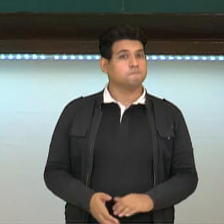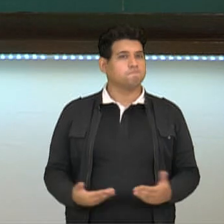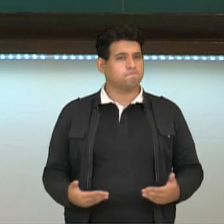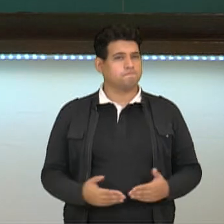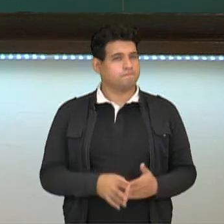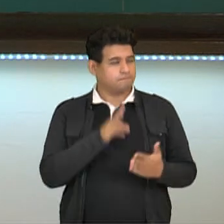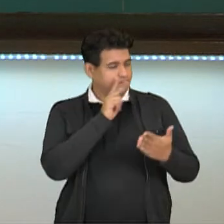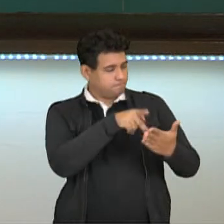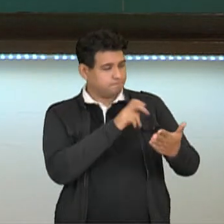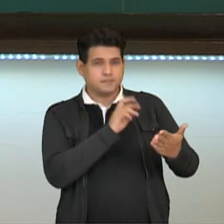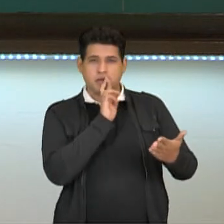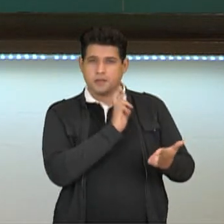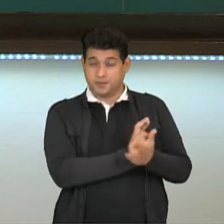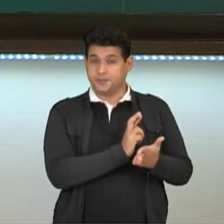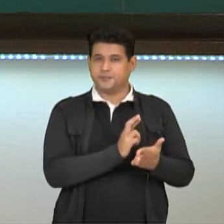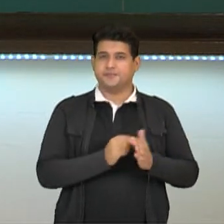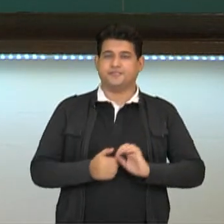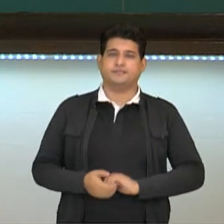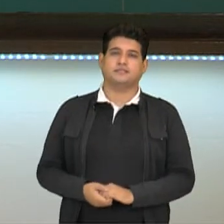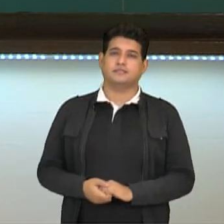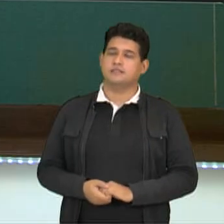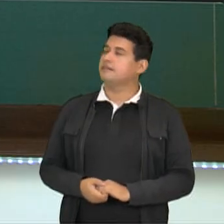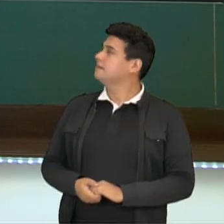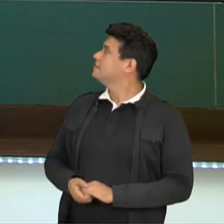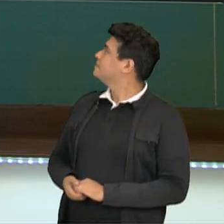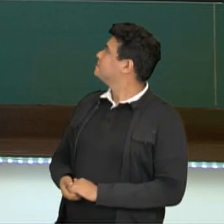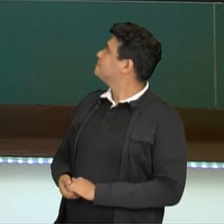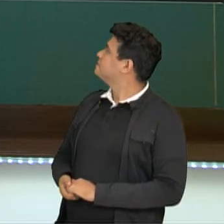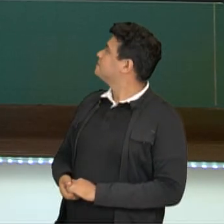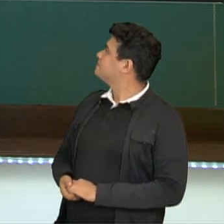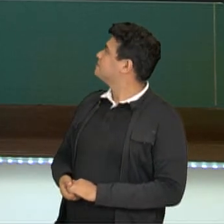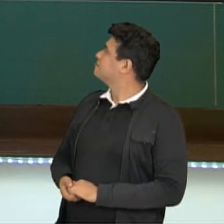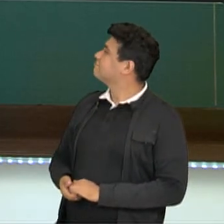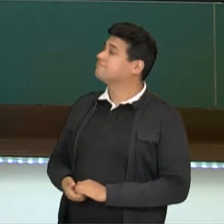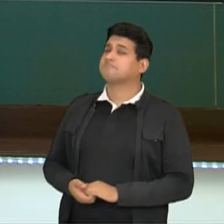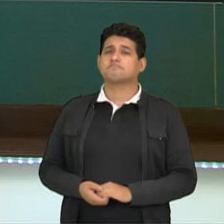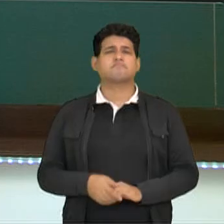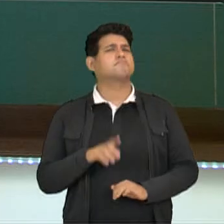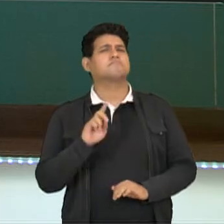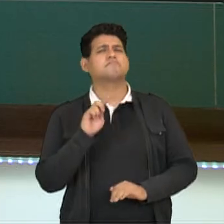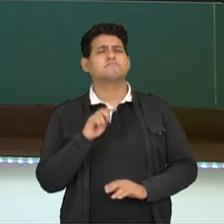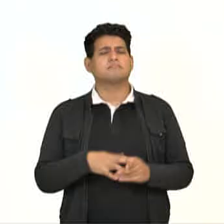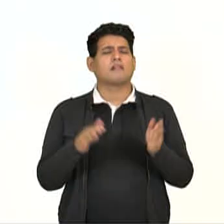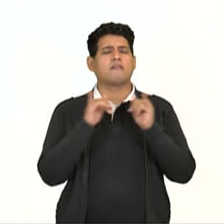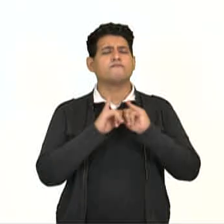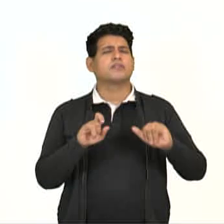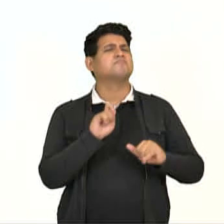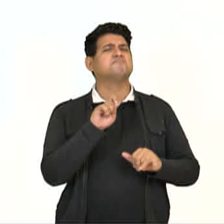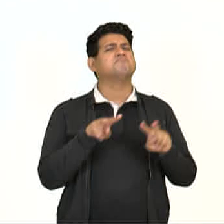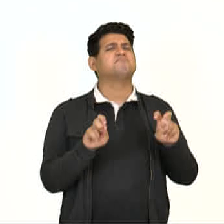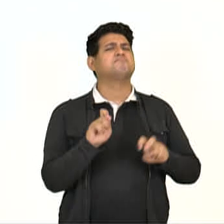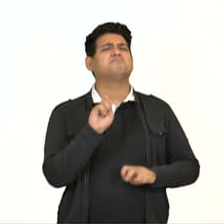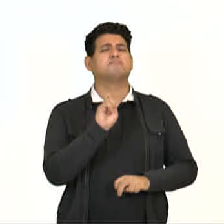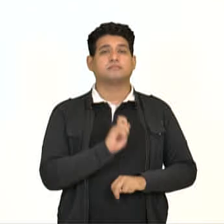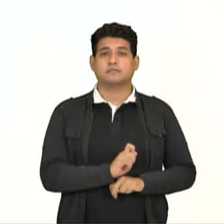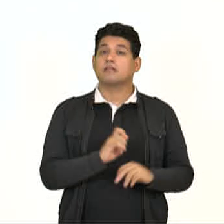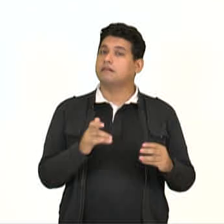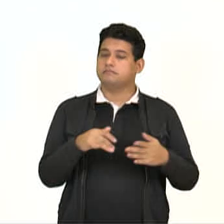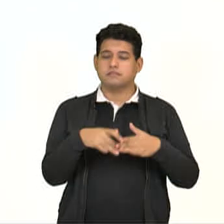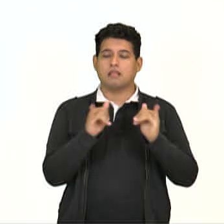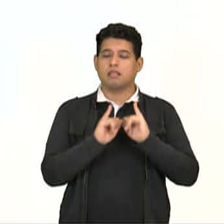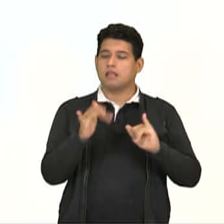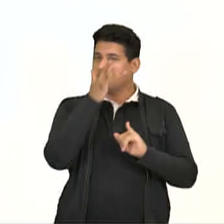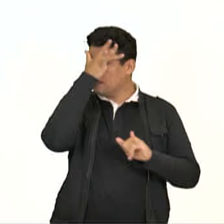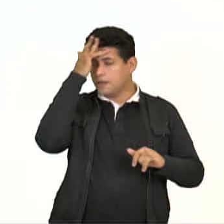E aí, vamos conferir a resposta então? Vejam, ó, que mensagem esse slogan quer transmitir? A mensagem de que as